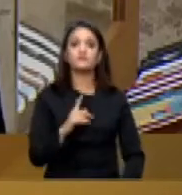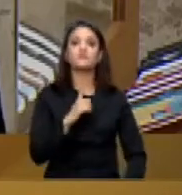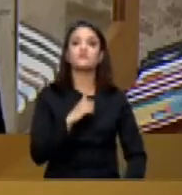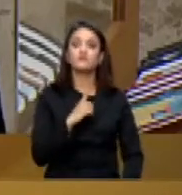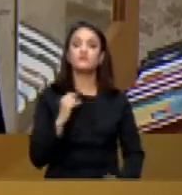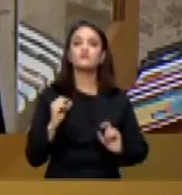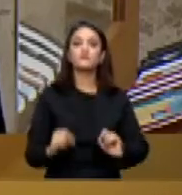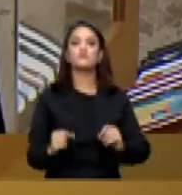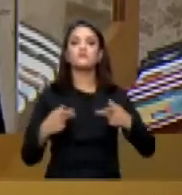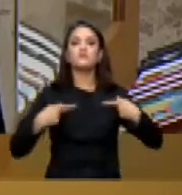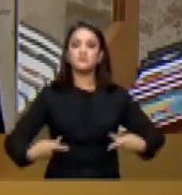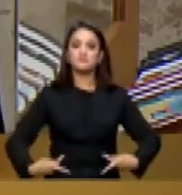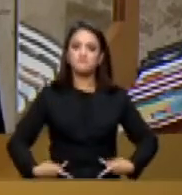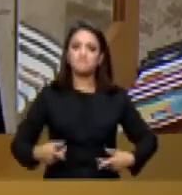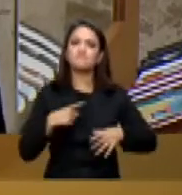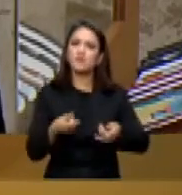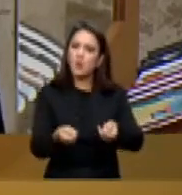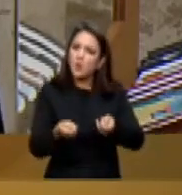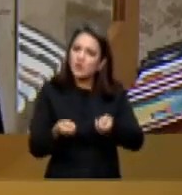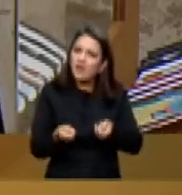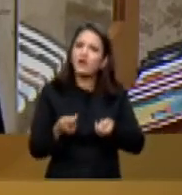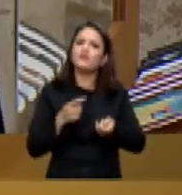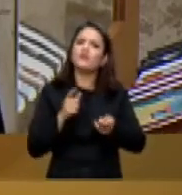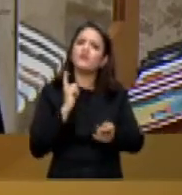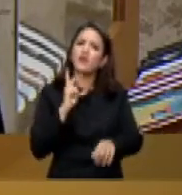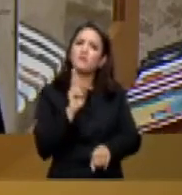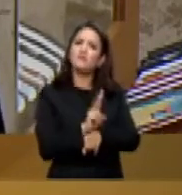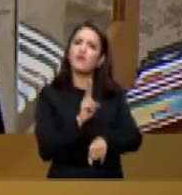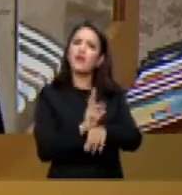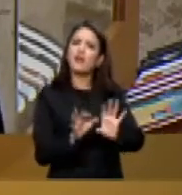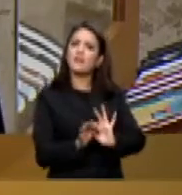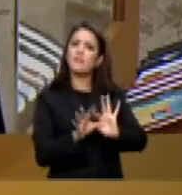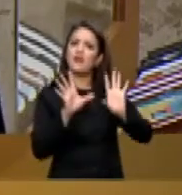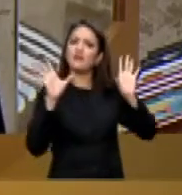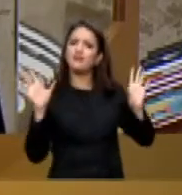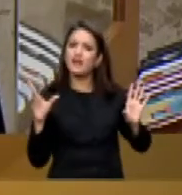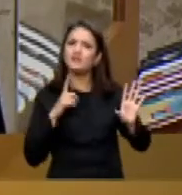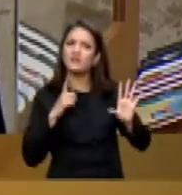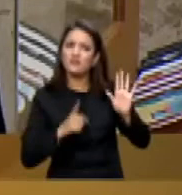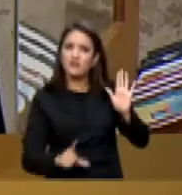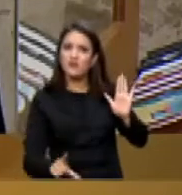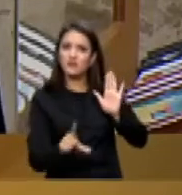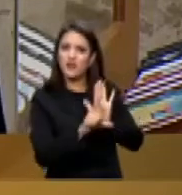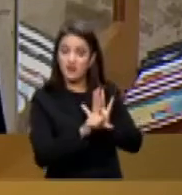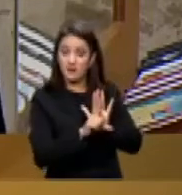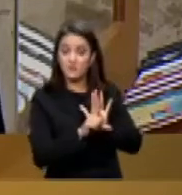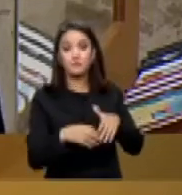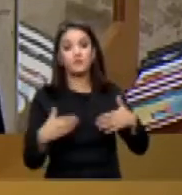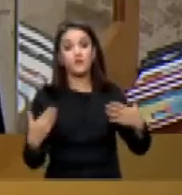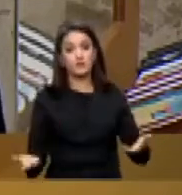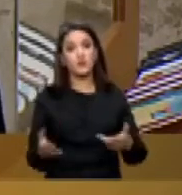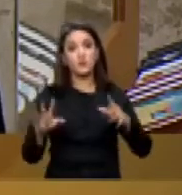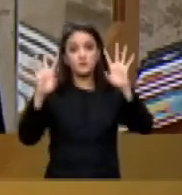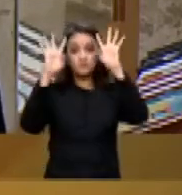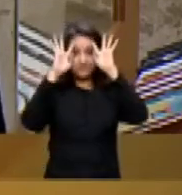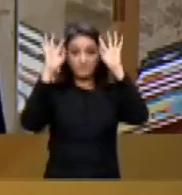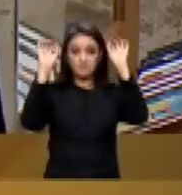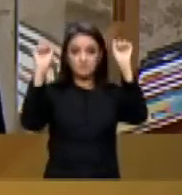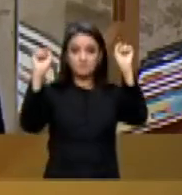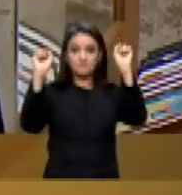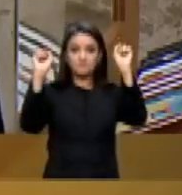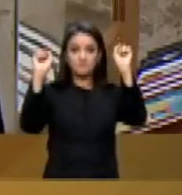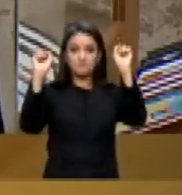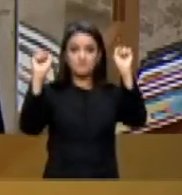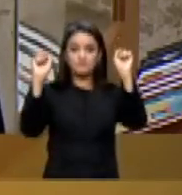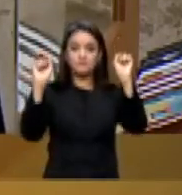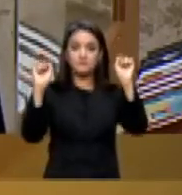uma postura de autocontenção, preservando a liberdade de conformação do legislador. A Corte somente